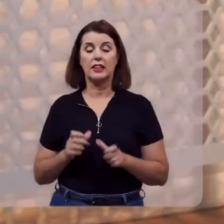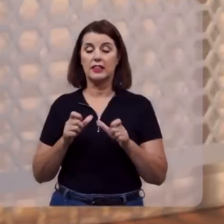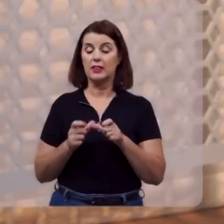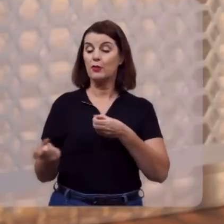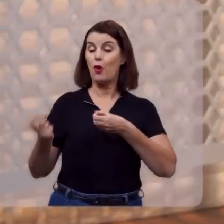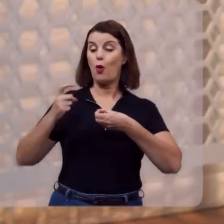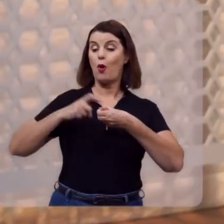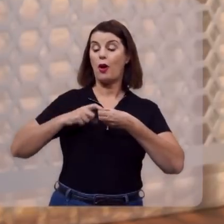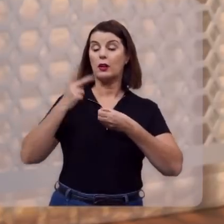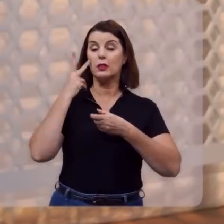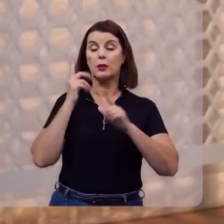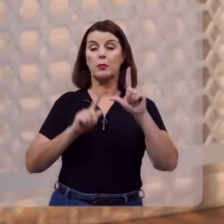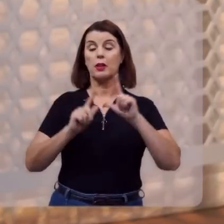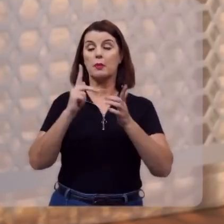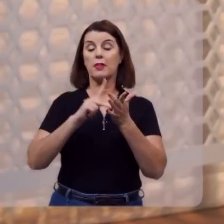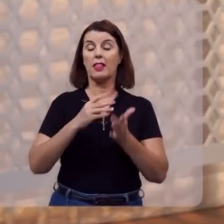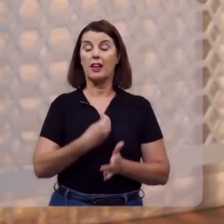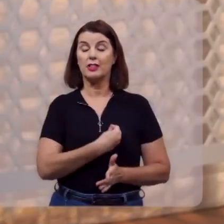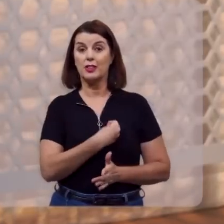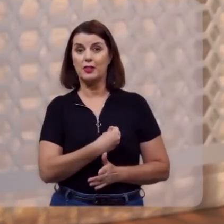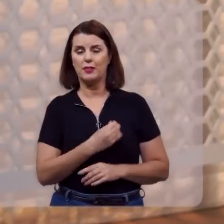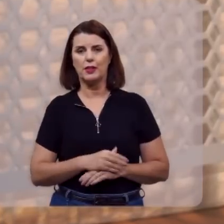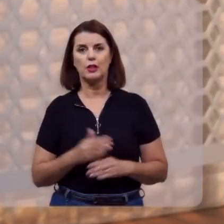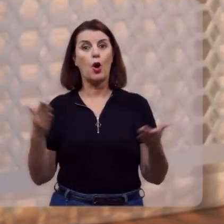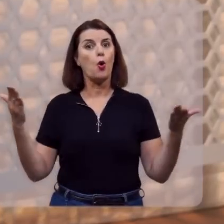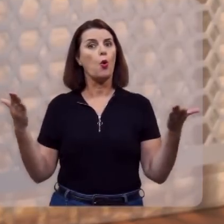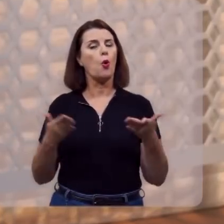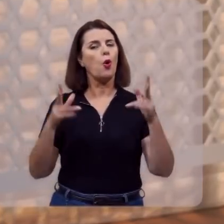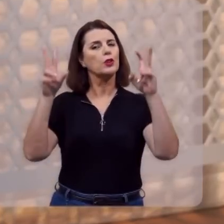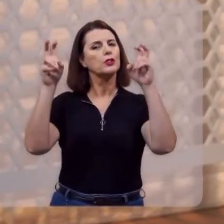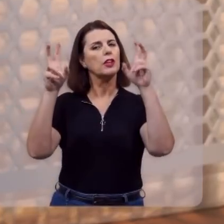Estamos de volta com o programa Verdade e Vida. Hoje o